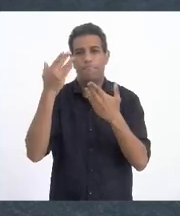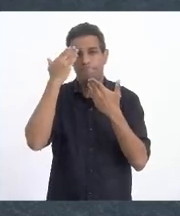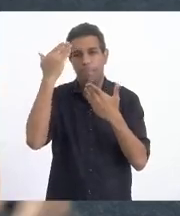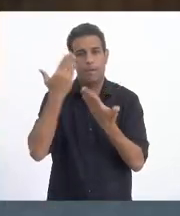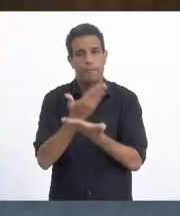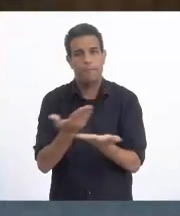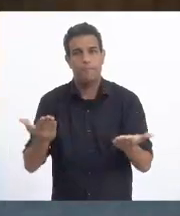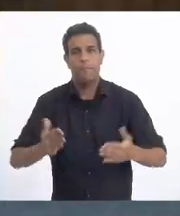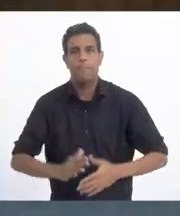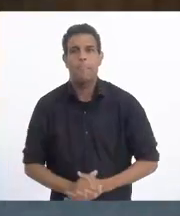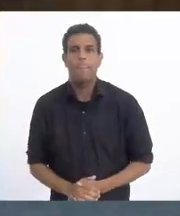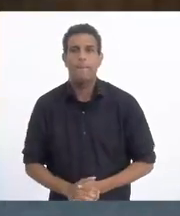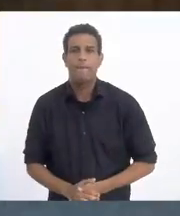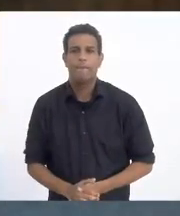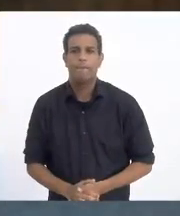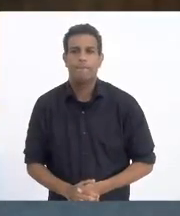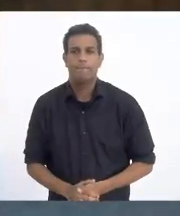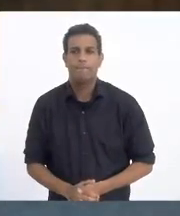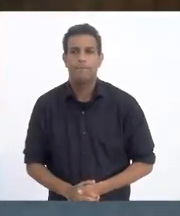Obrigado.